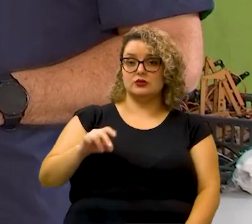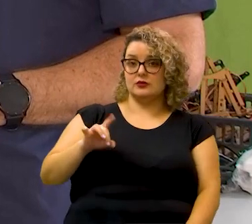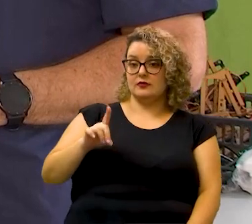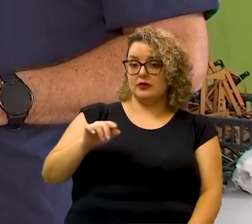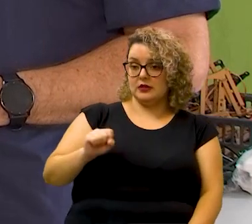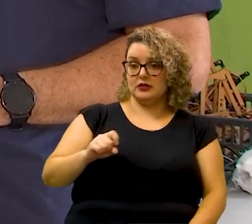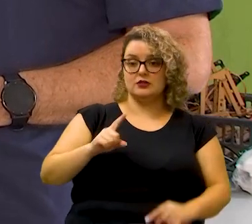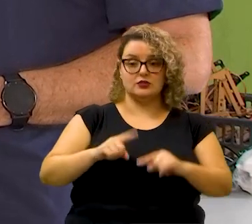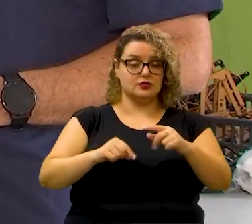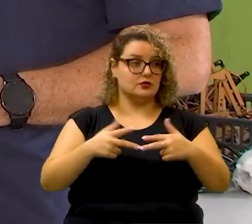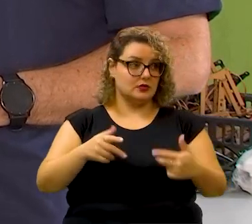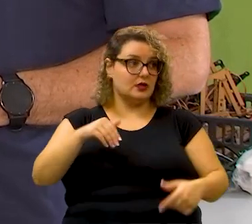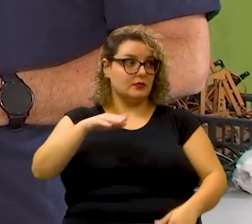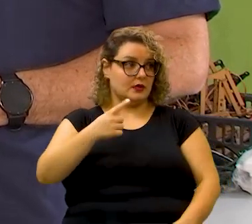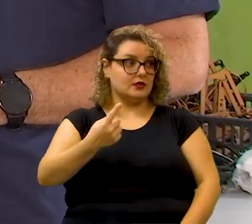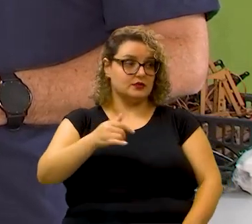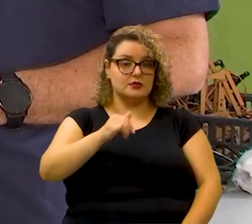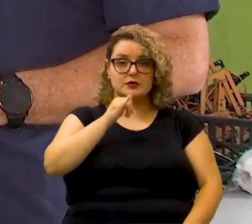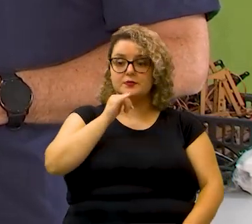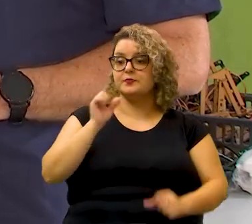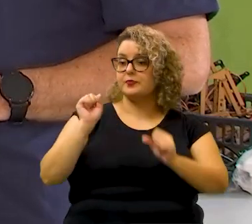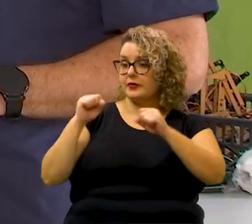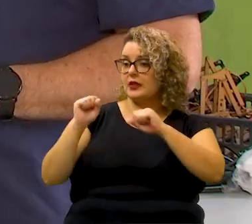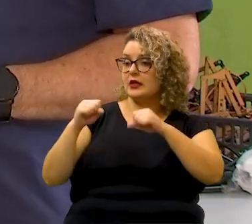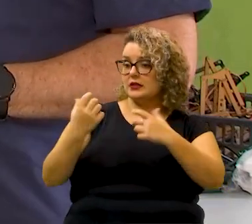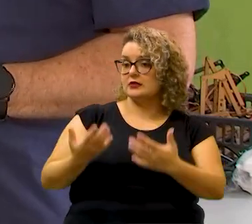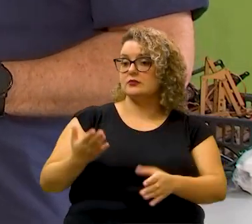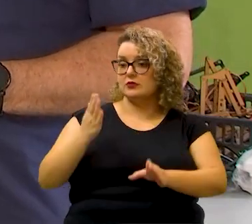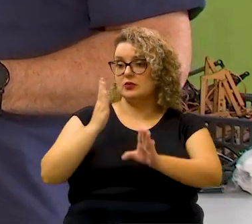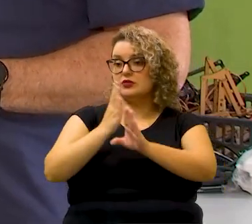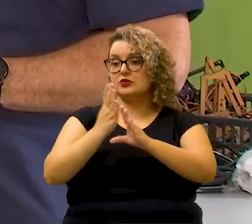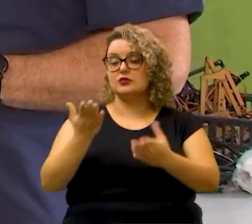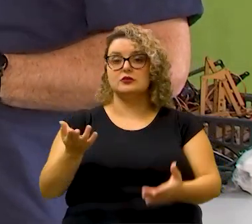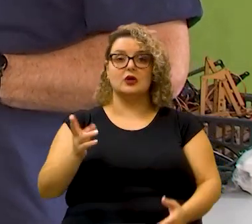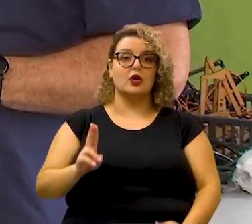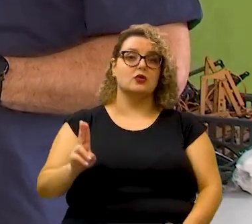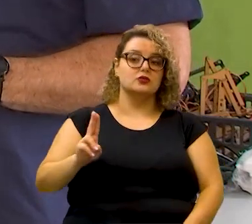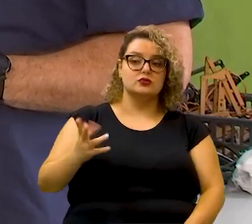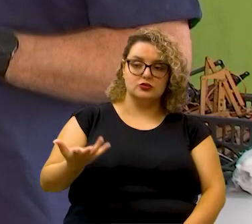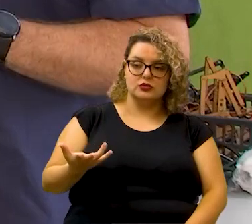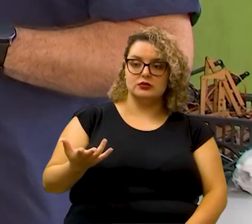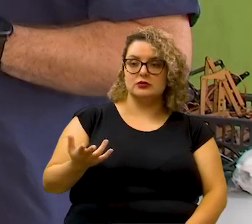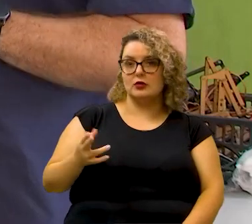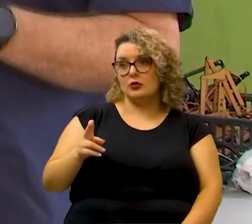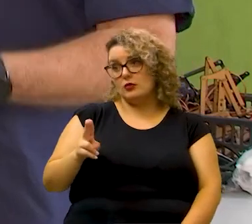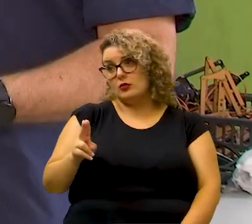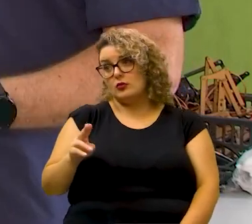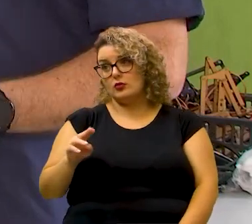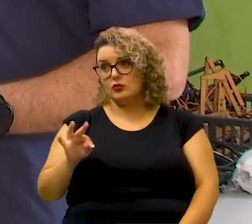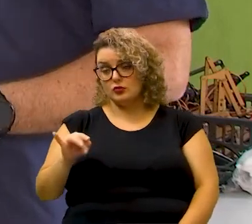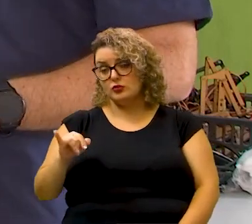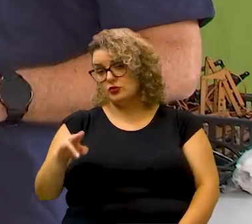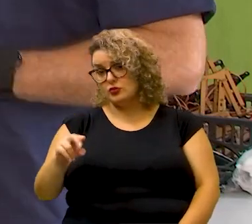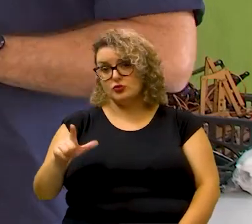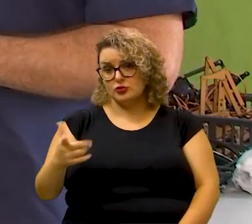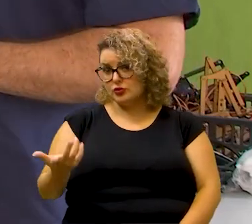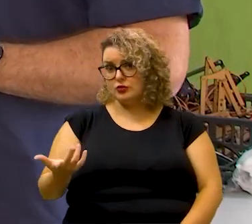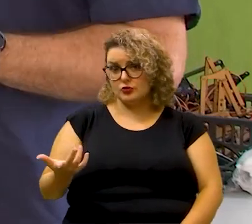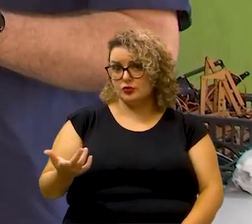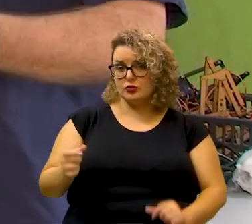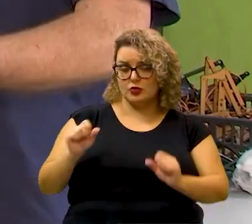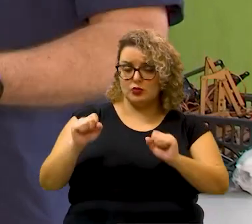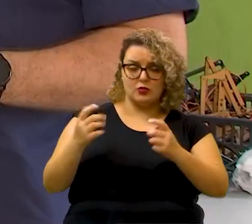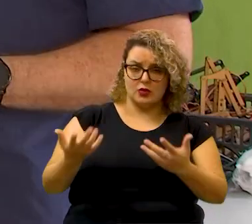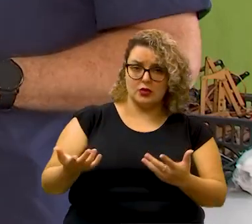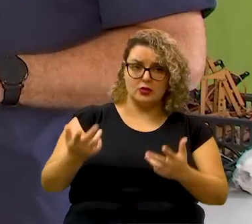otimizar o ciclo de vida dos materiais, esse é mais um exemplo, né? Sim. Você pode achar na utilização de alguma coisa útil um reaproveitamento